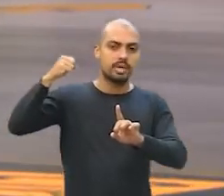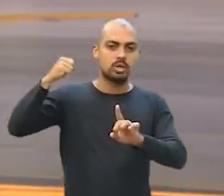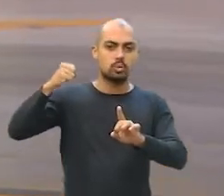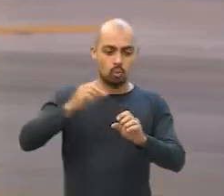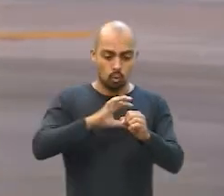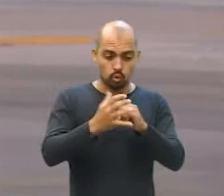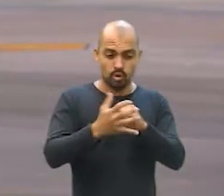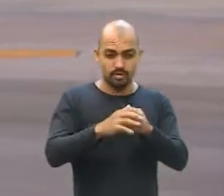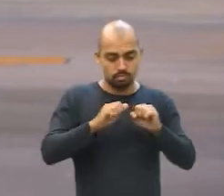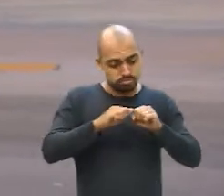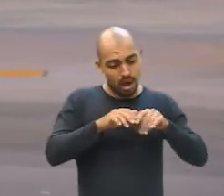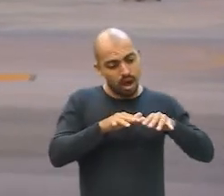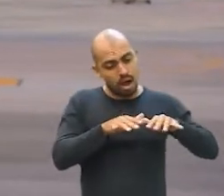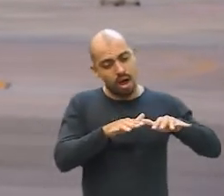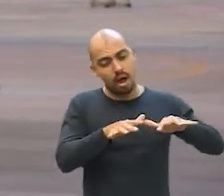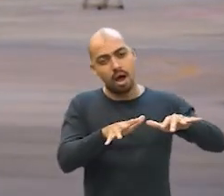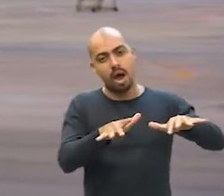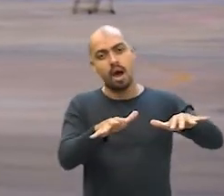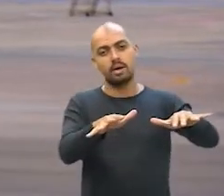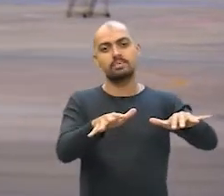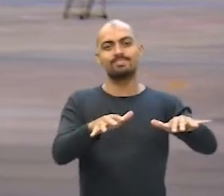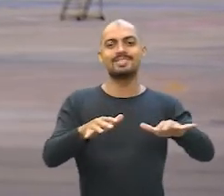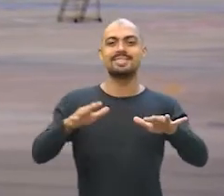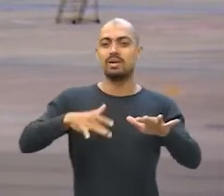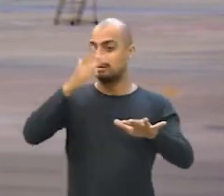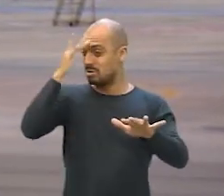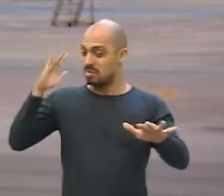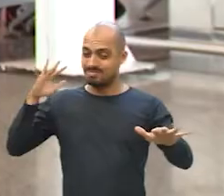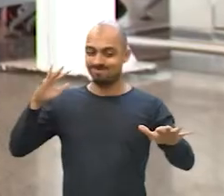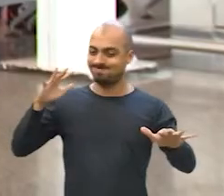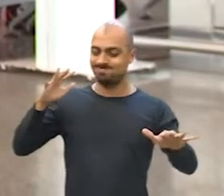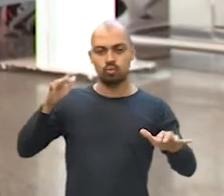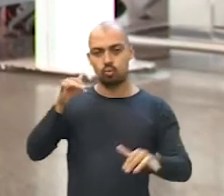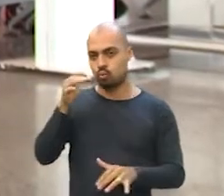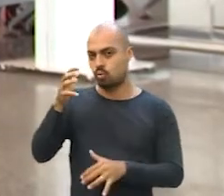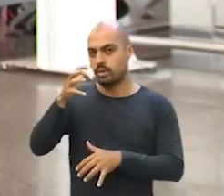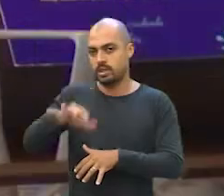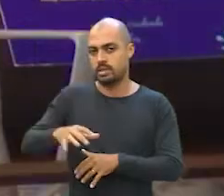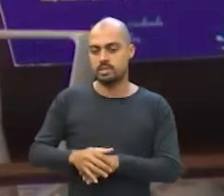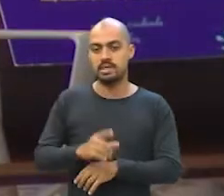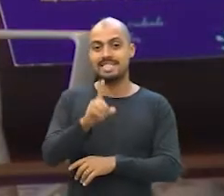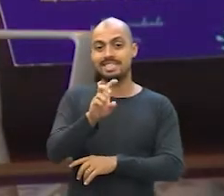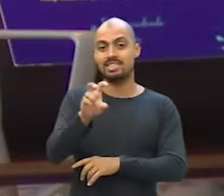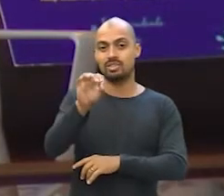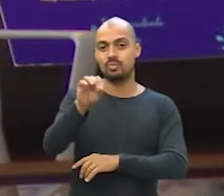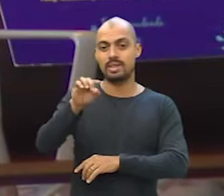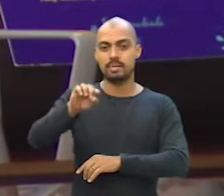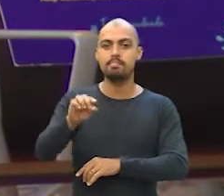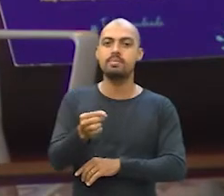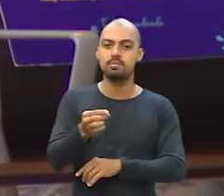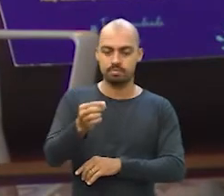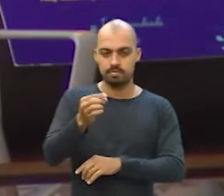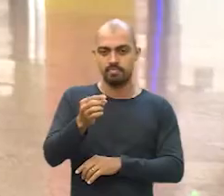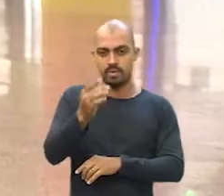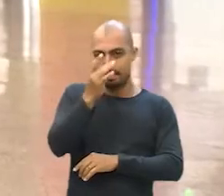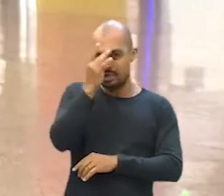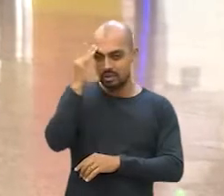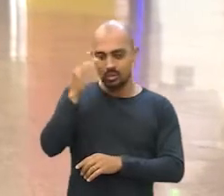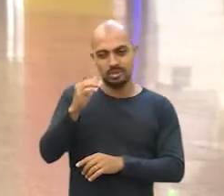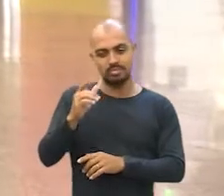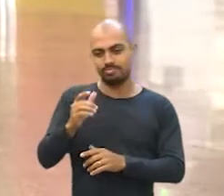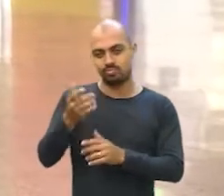abril, auge da pandemia do novo coronavírus, o movimento despencou. Foram